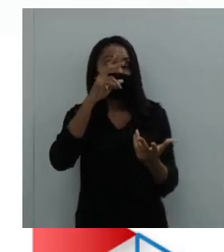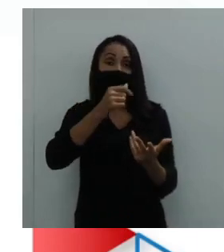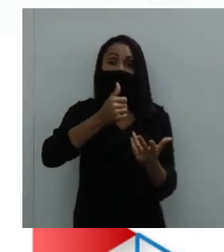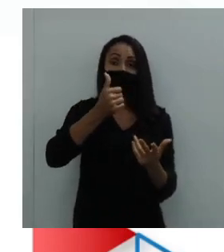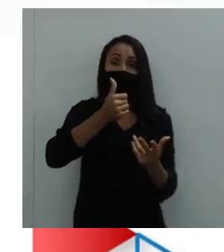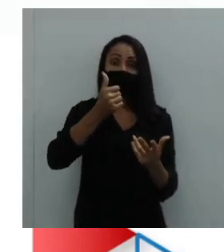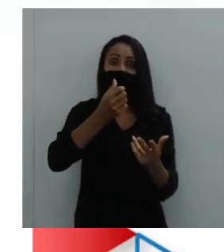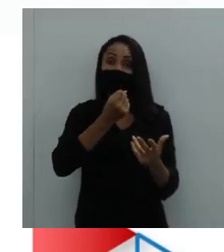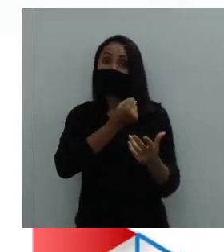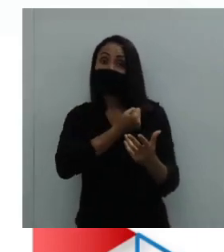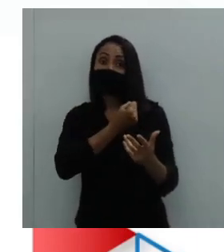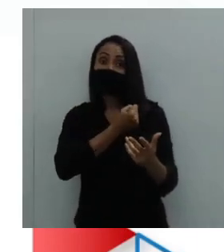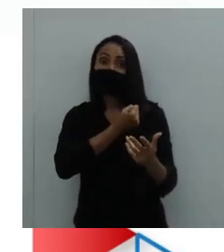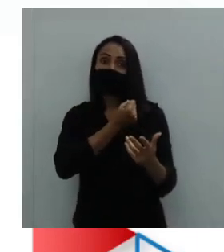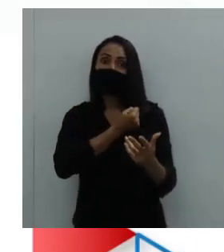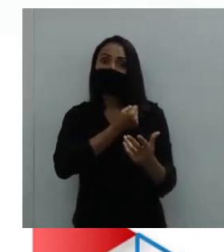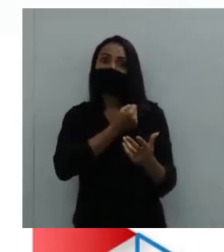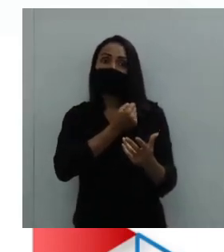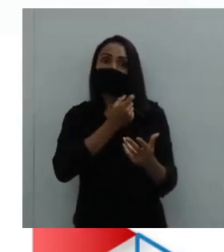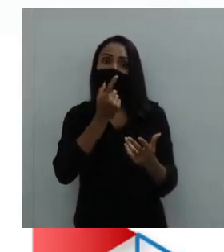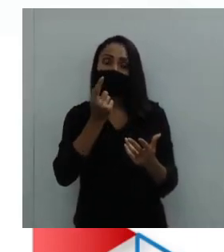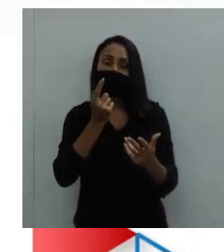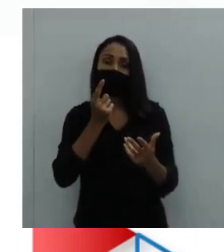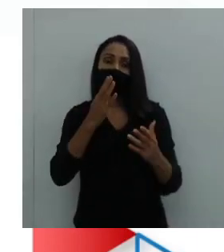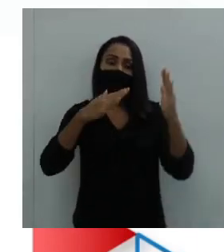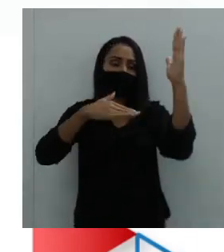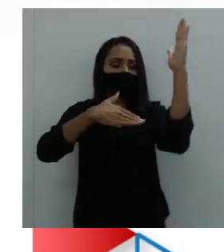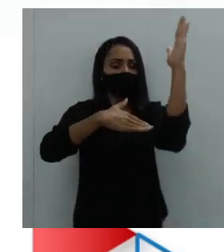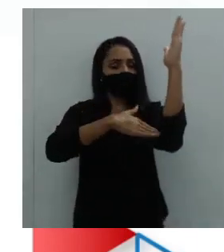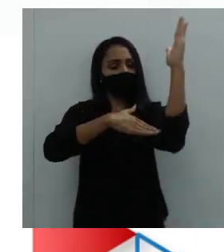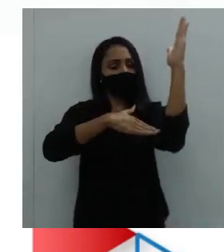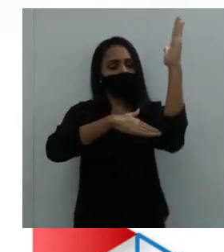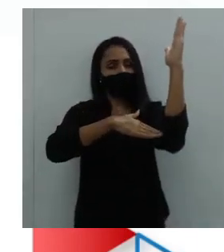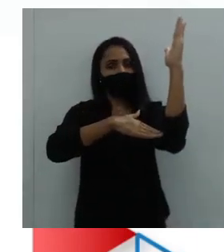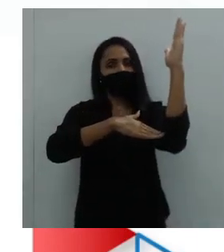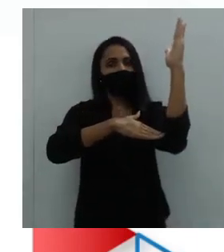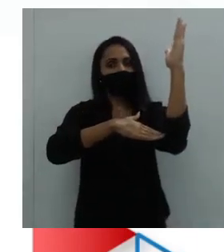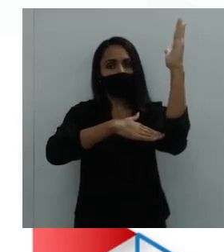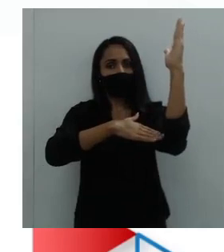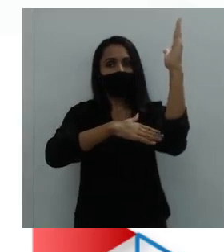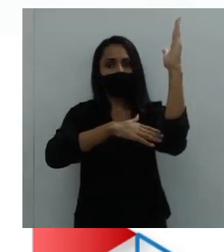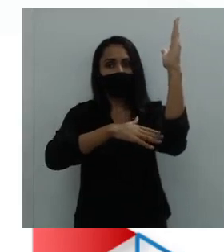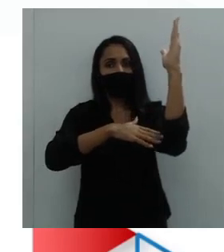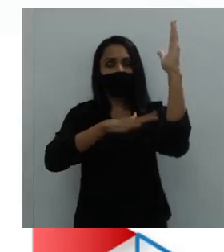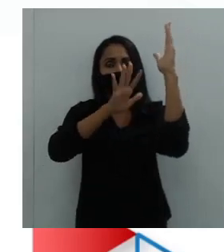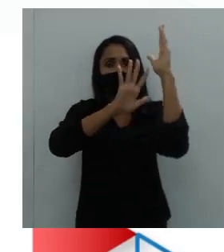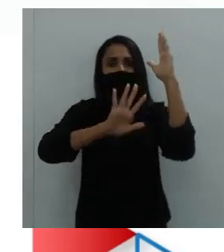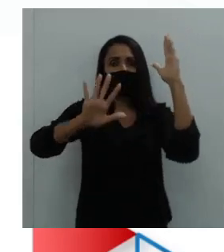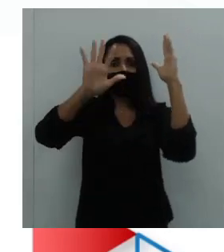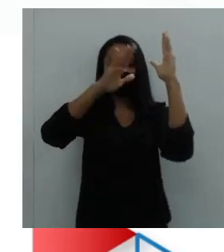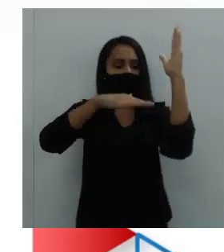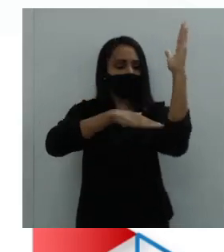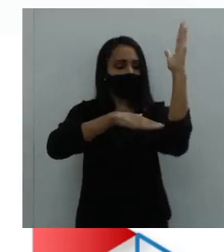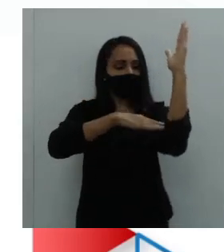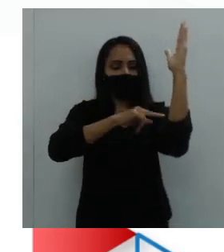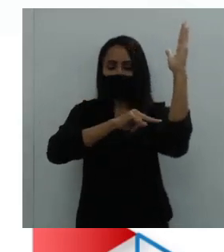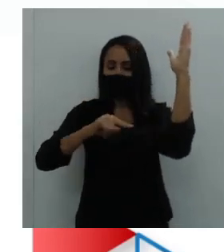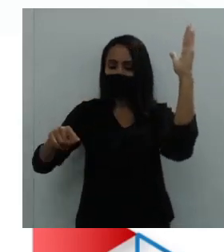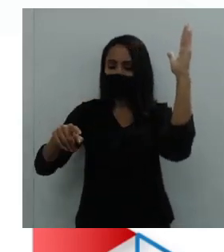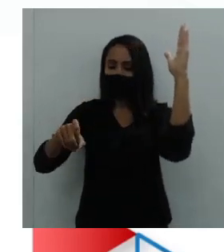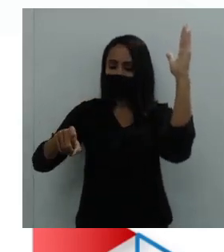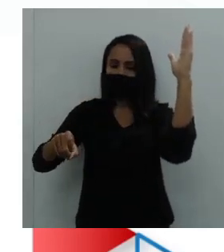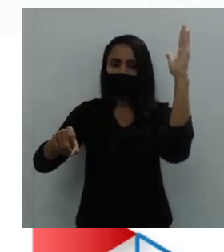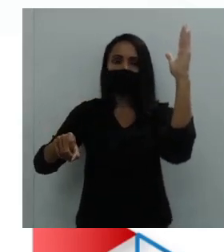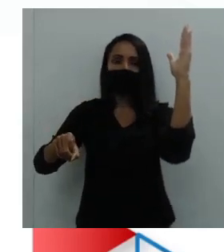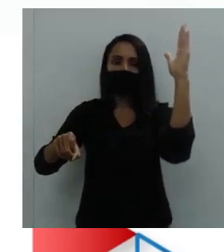Primeiro número, que é a primeira relação que eu tenho nesse plano, vai ser o x. Então,